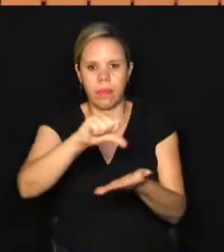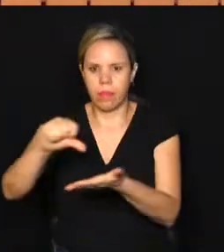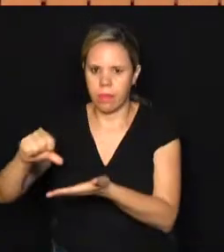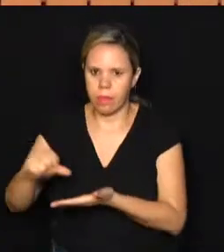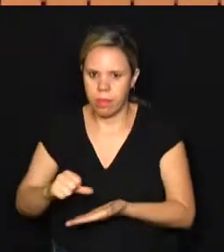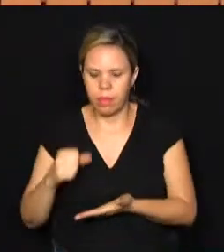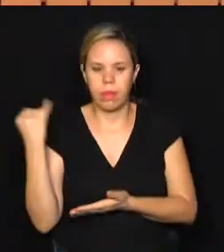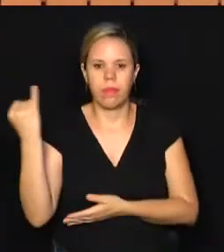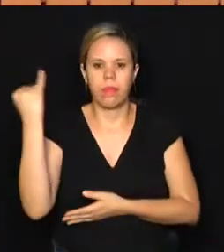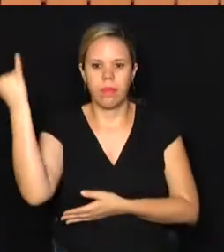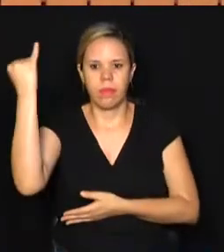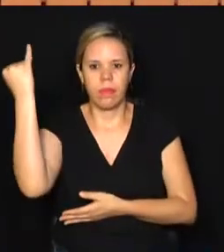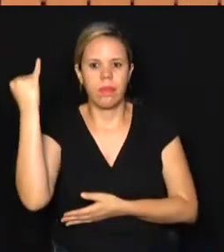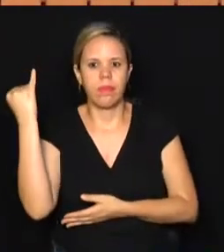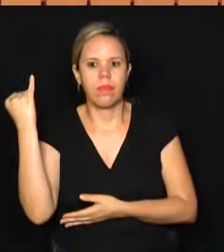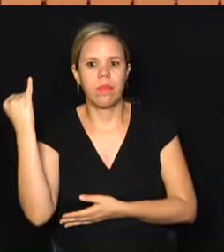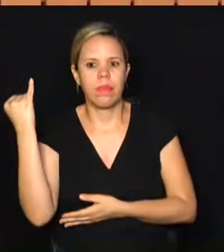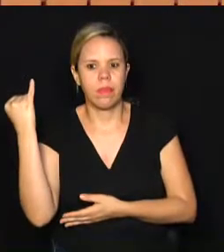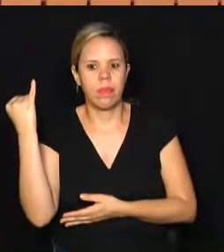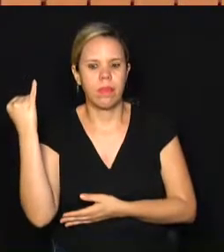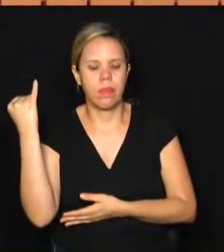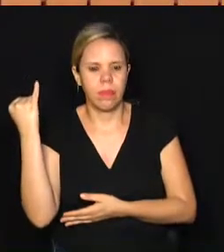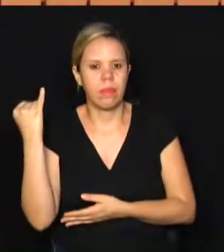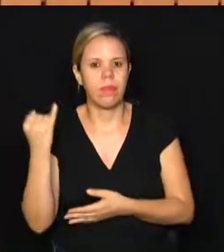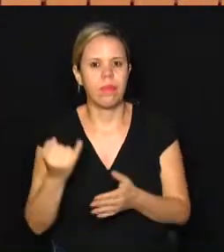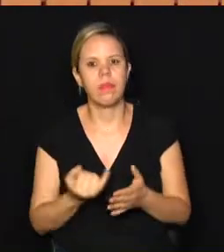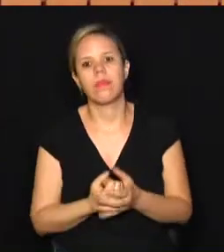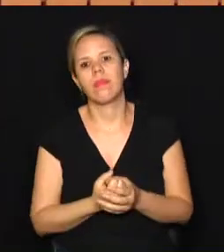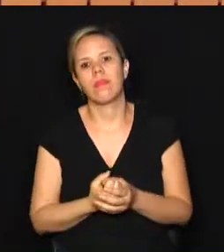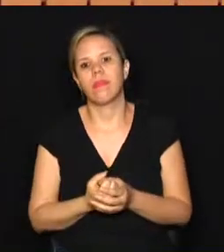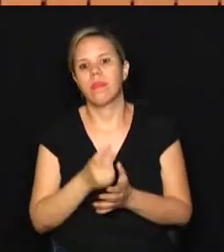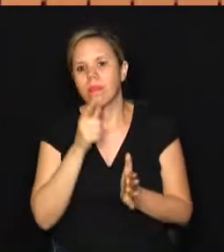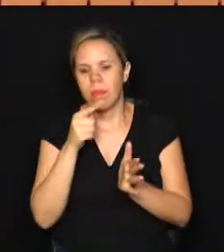super importante no sentido de produção hídrica,